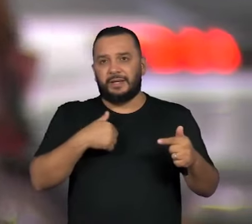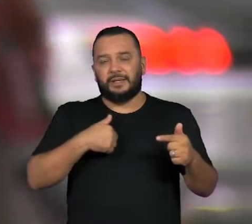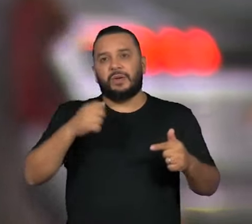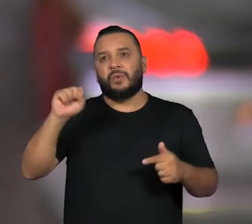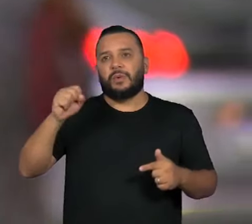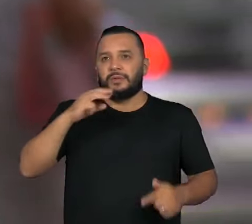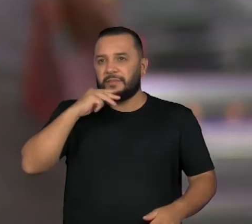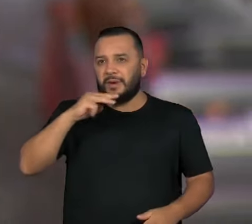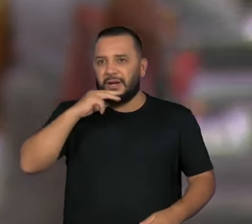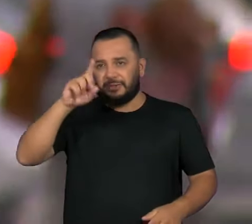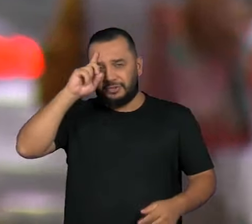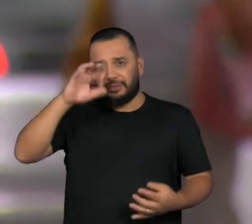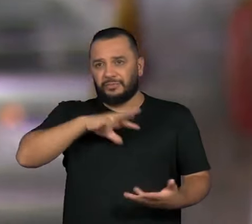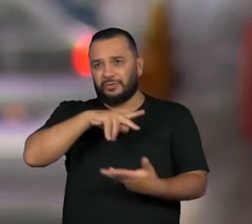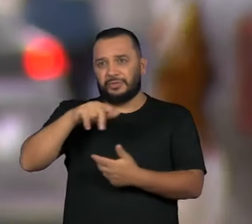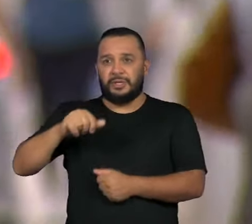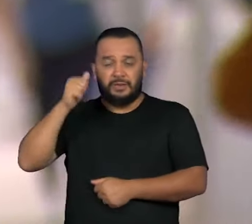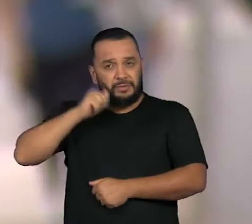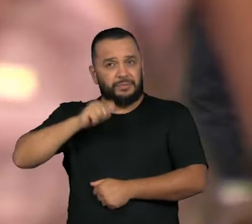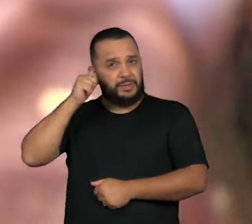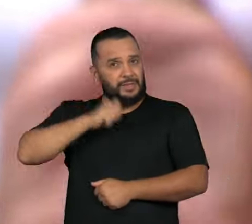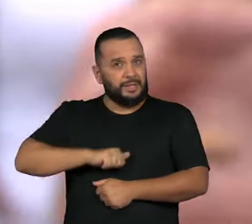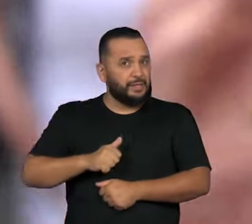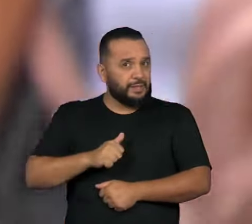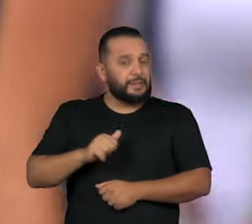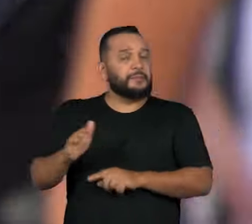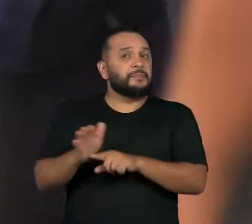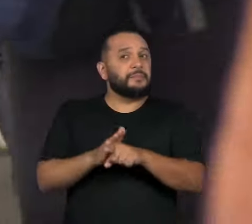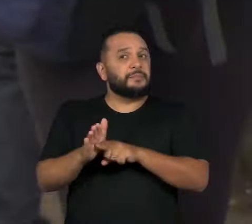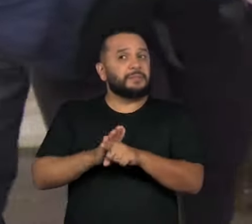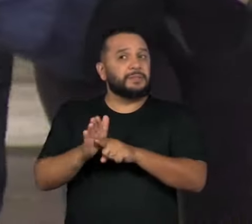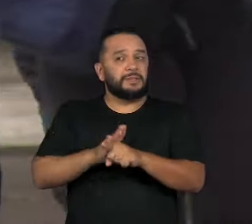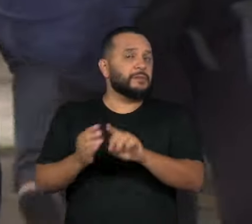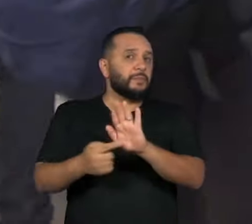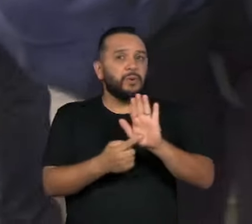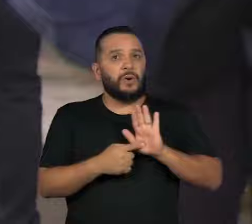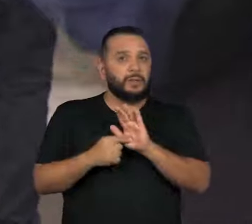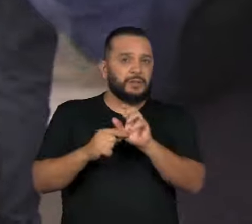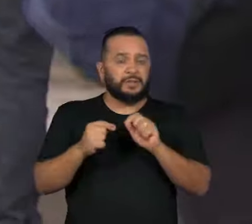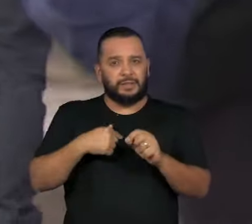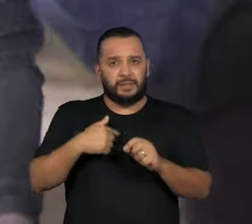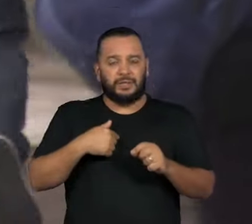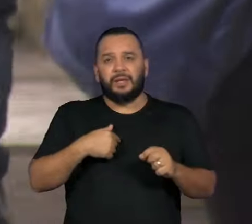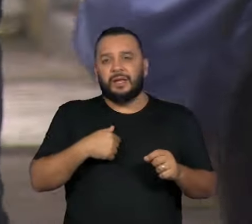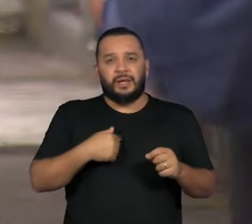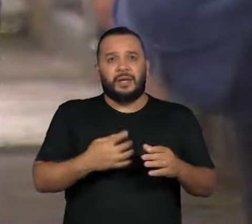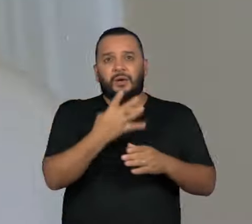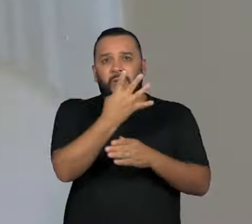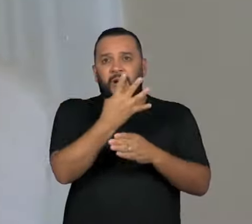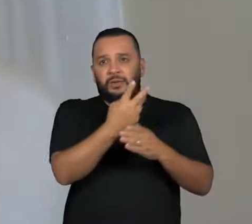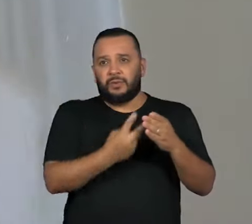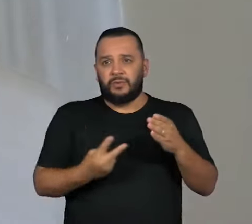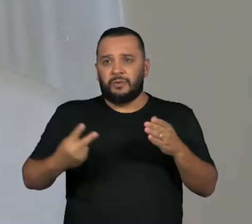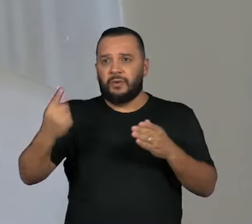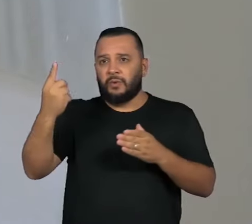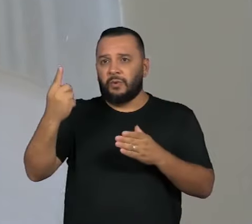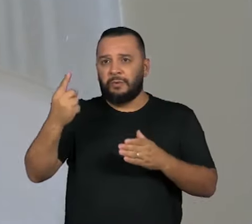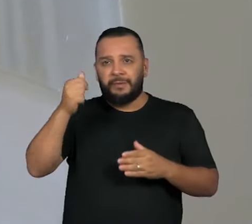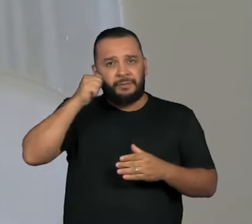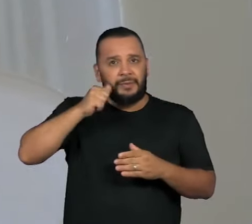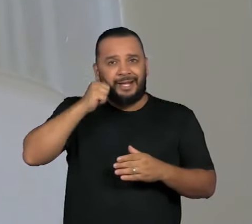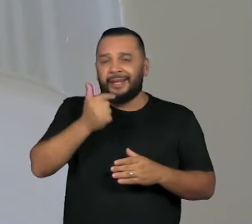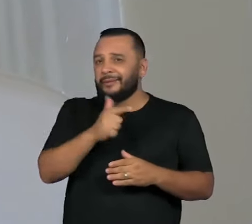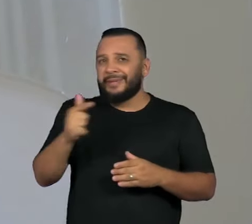de março, Dia Internacional das Mulheres, pesquisa mostra que 1 em cada 4 brasileiras não tem acesso à